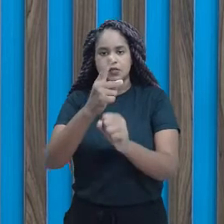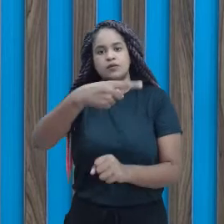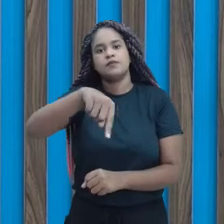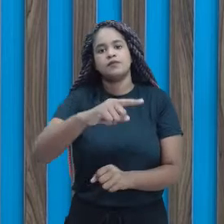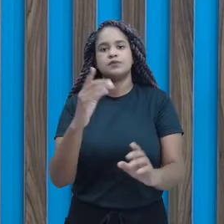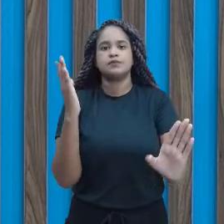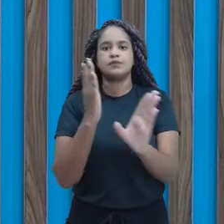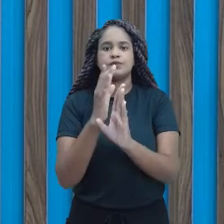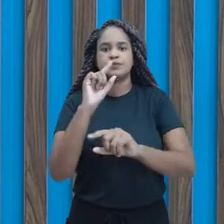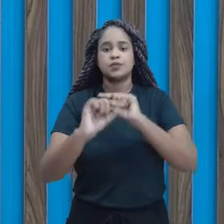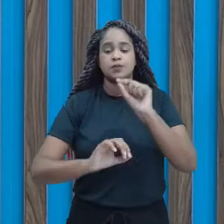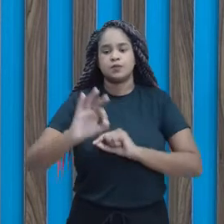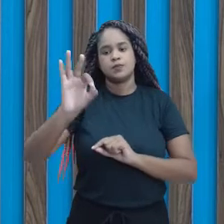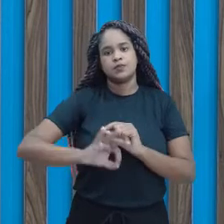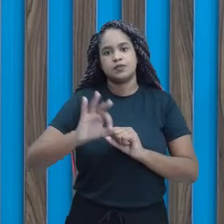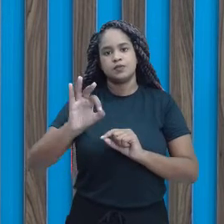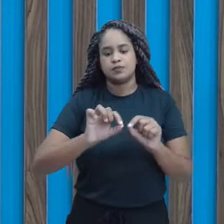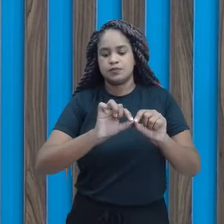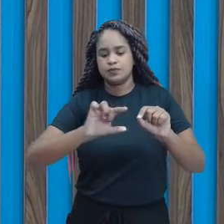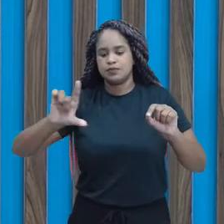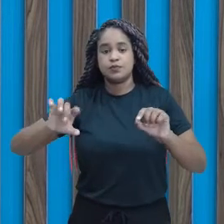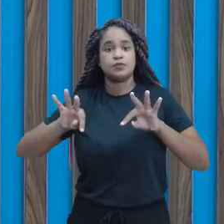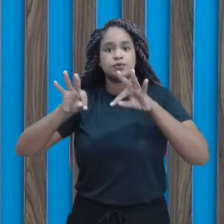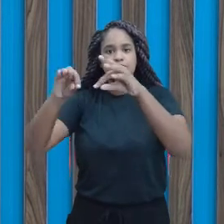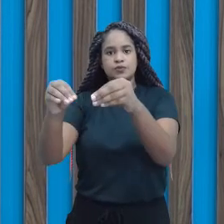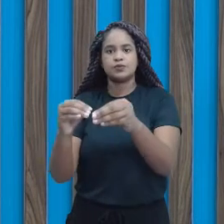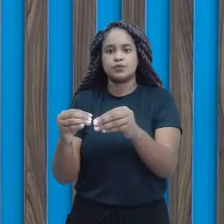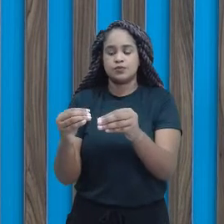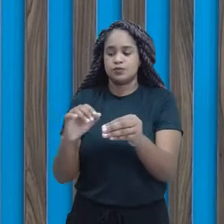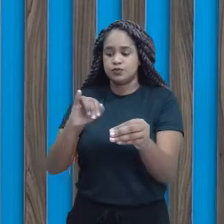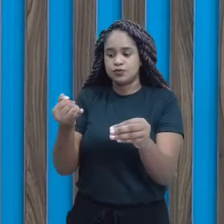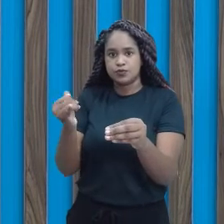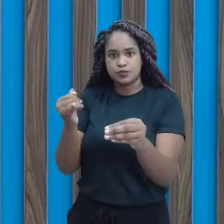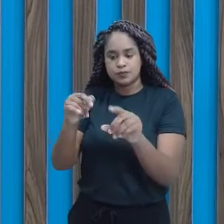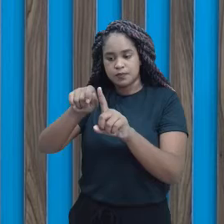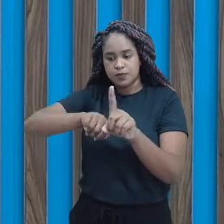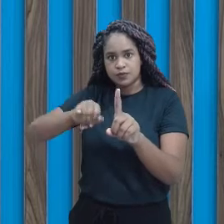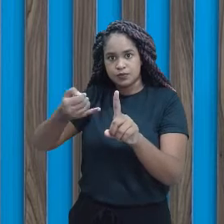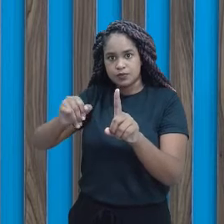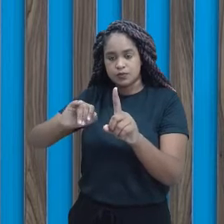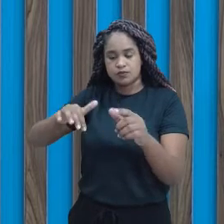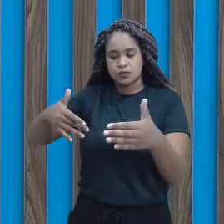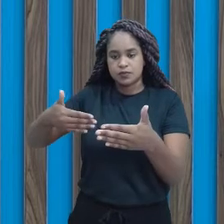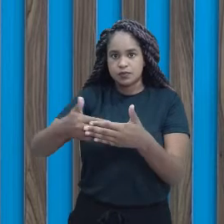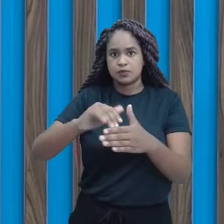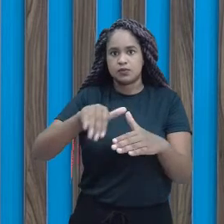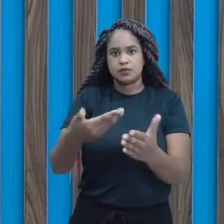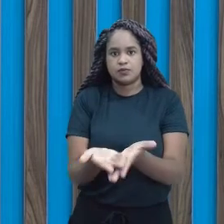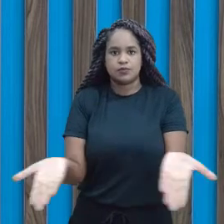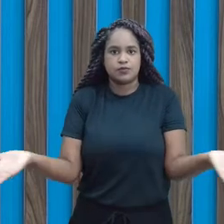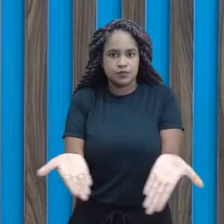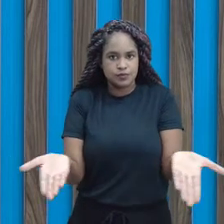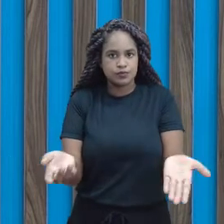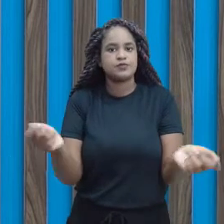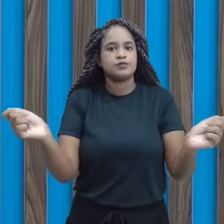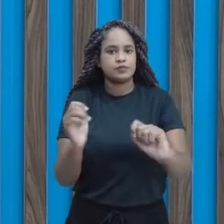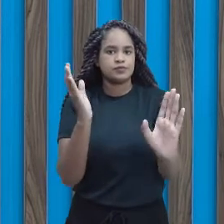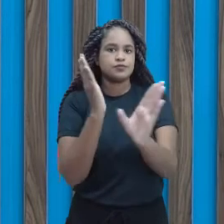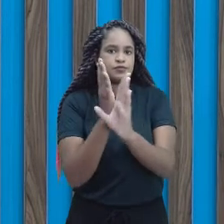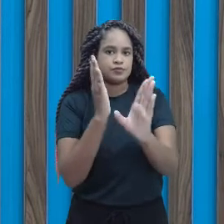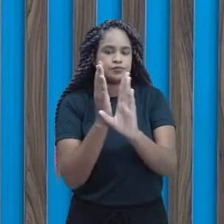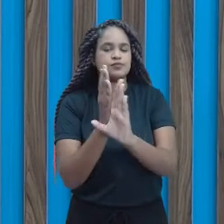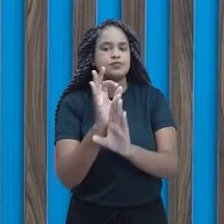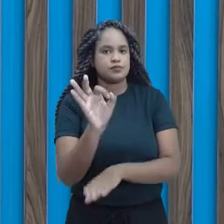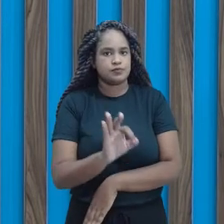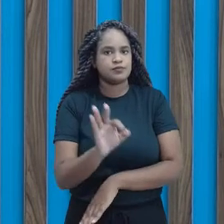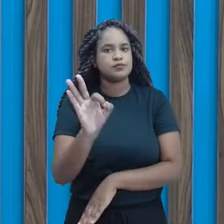você vai encontrar o percentual de aumento total, desde janeiro até o dia de hoje. Tá bom? Então, essa é a ideia